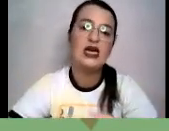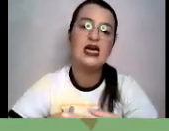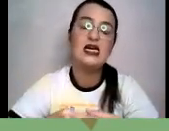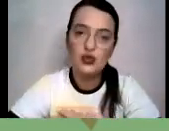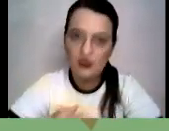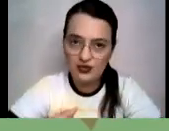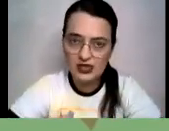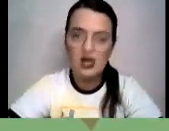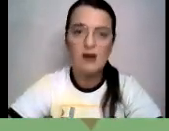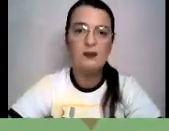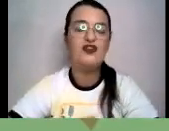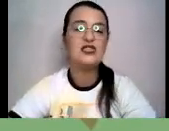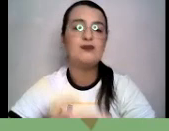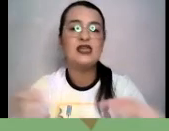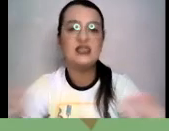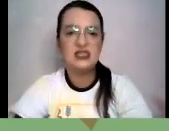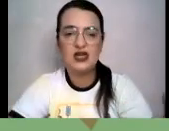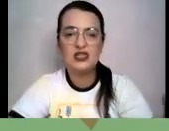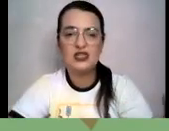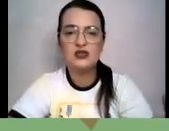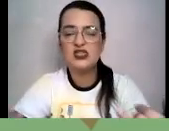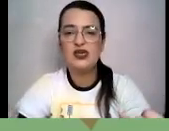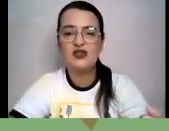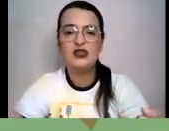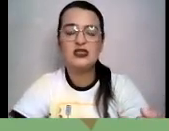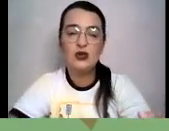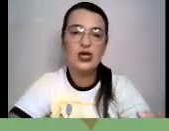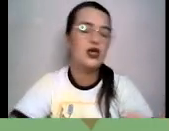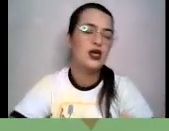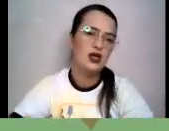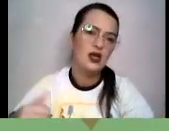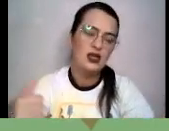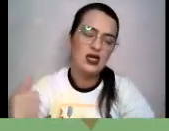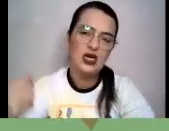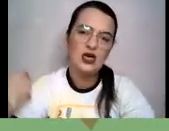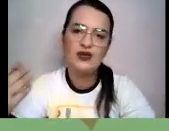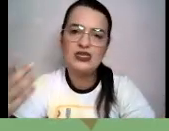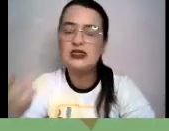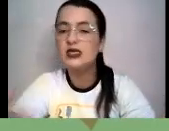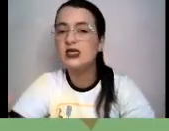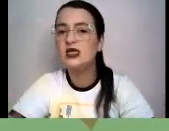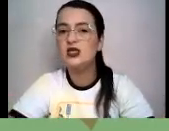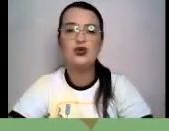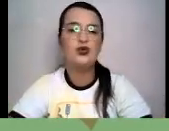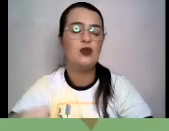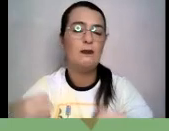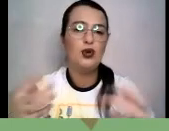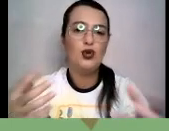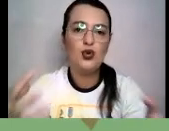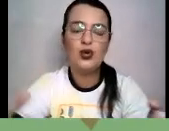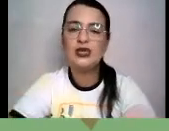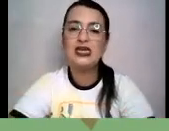resolver esses conflitos por vias pacíficas. Vias pacíficas é o quê? Né? Conversando